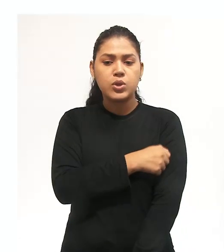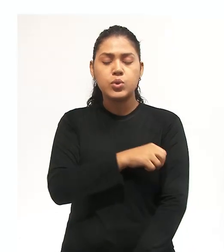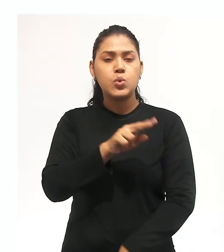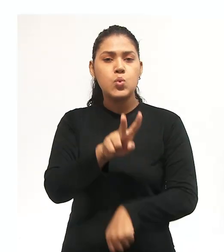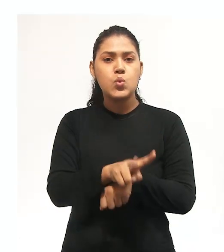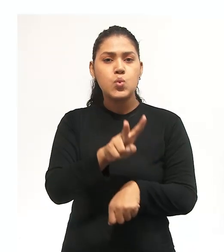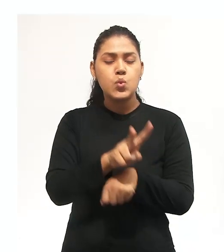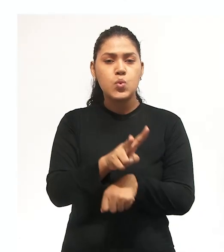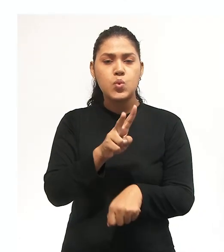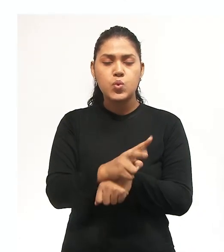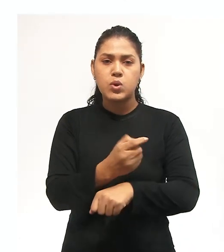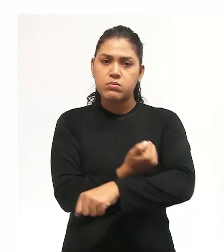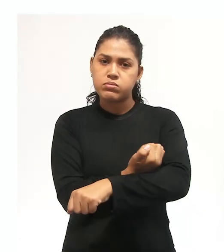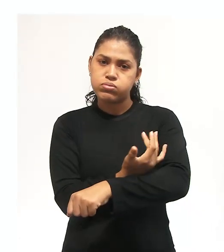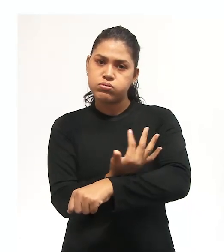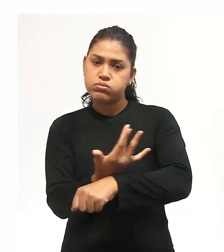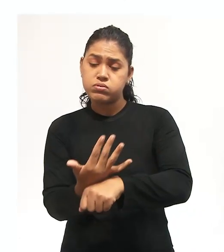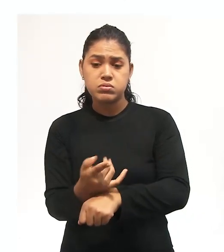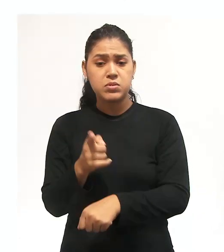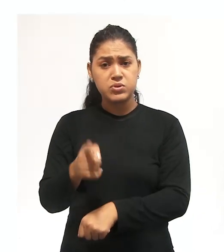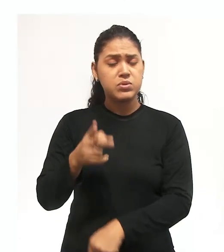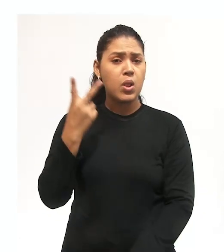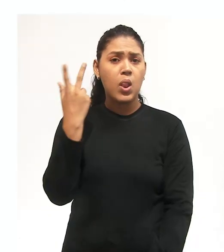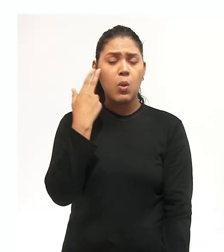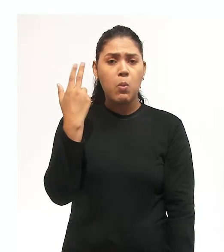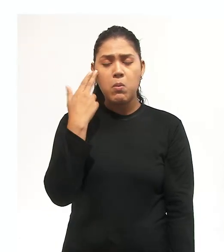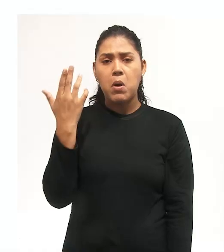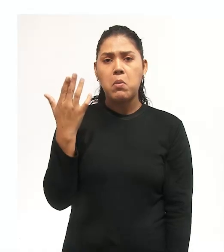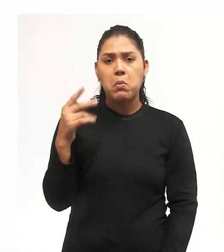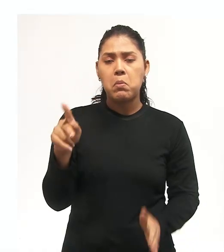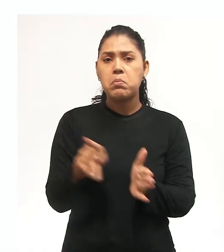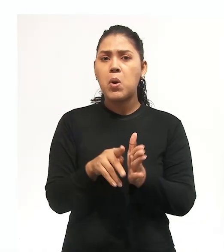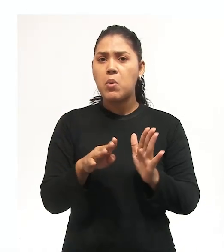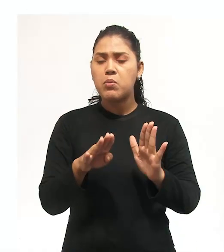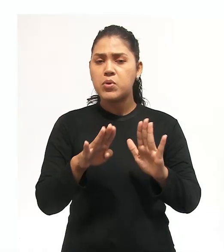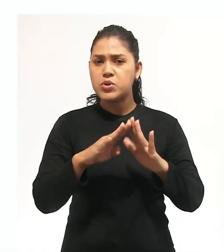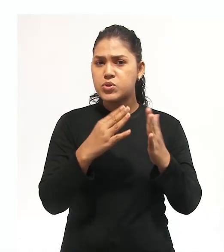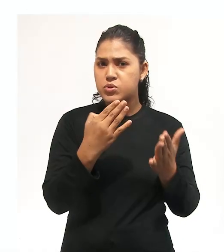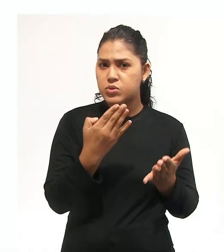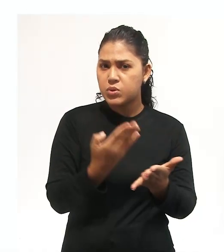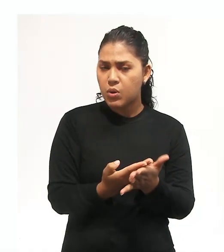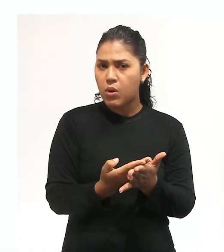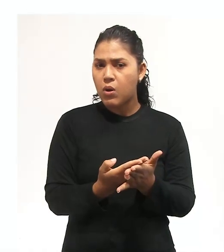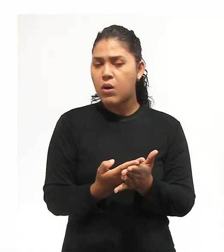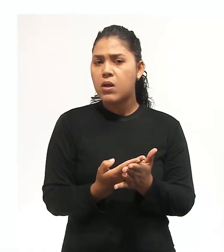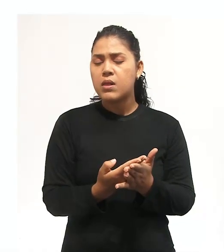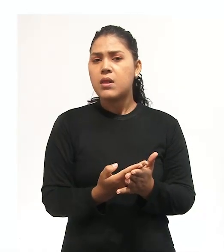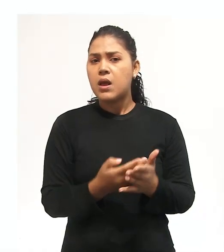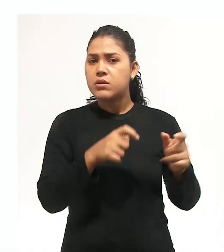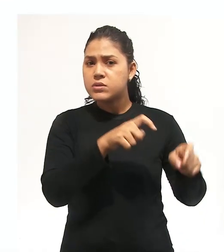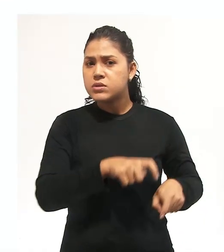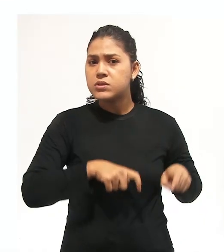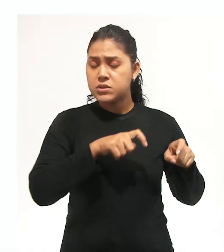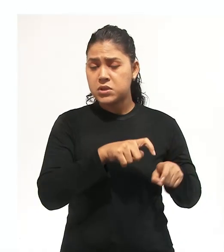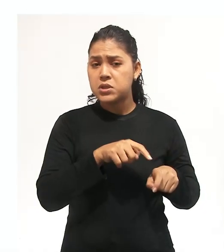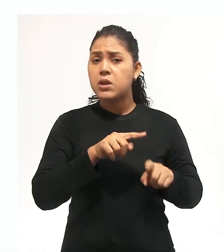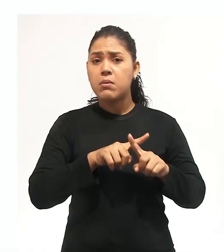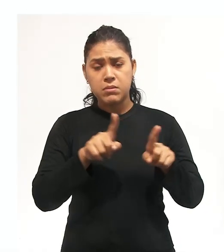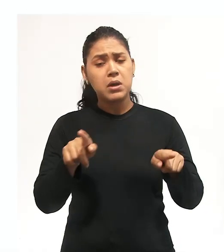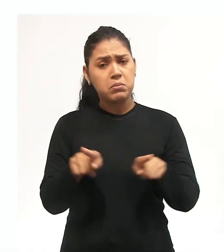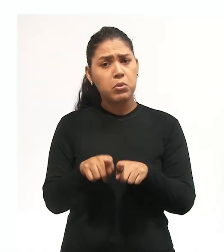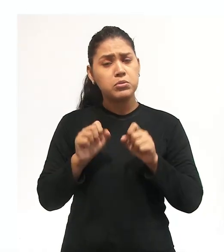a produção de hortas. É uma realidade que é presente nas escolas urbanas? Sim, isso